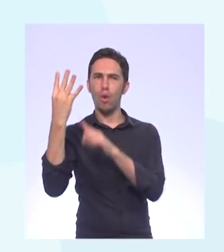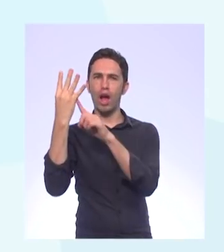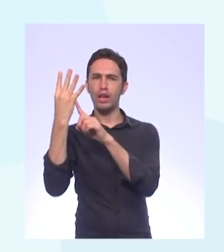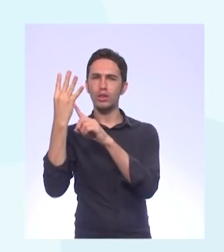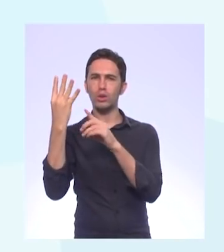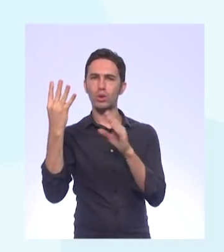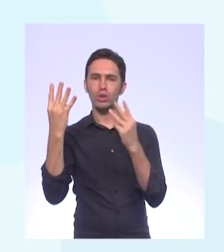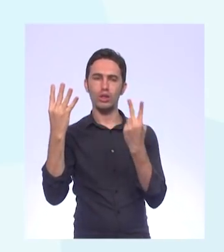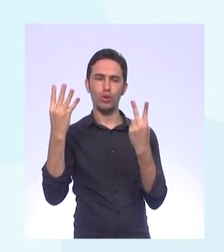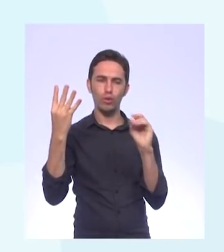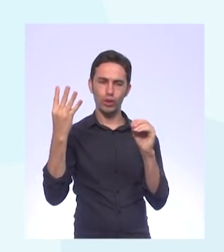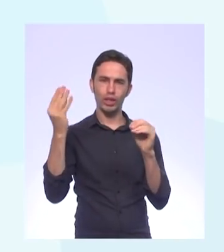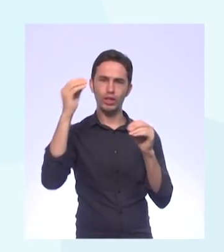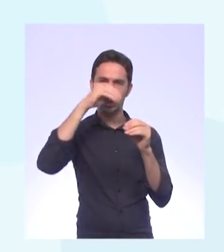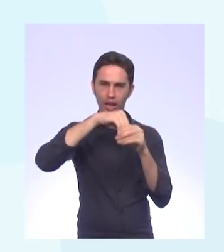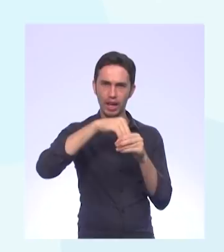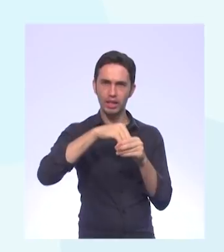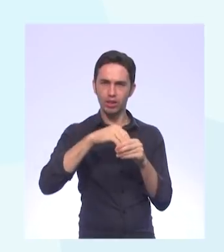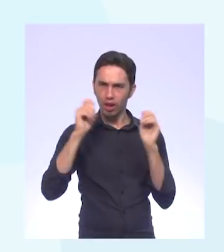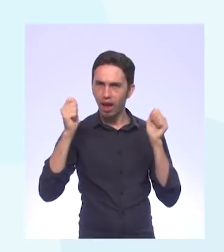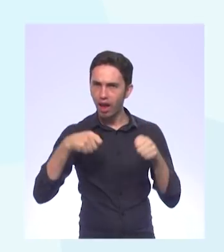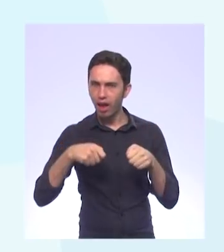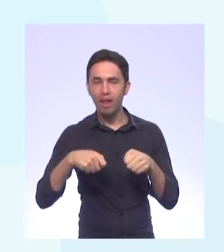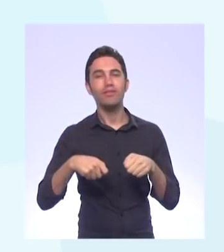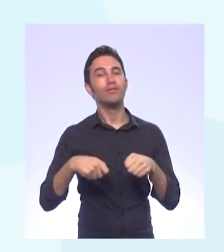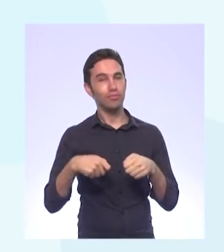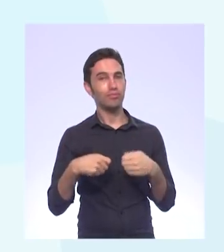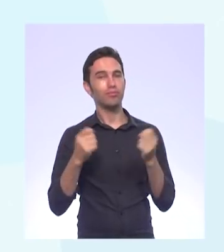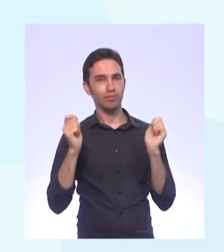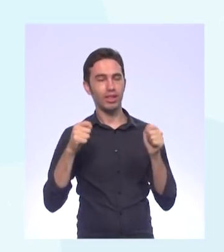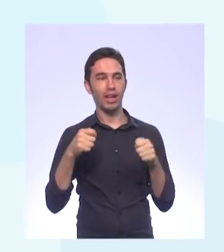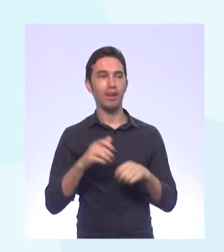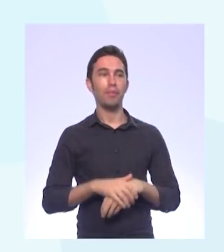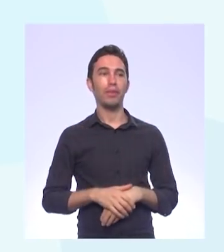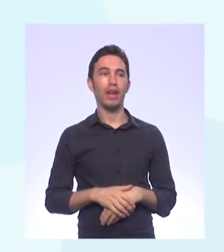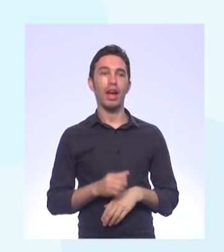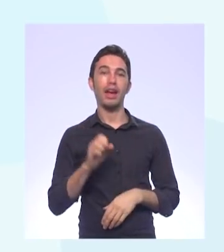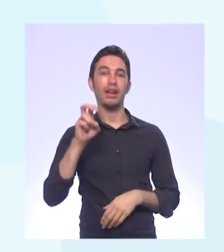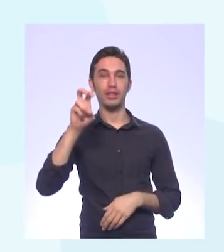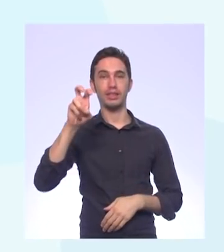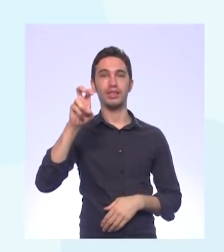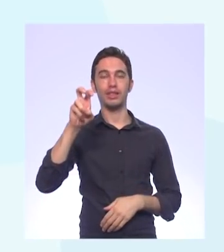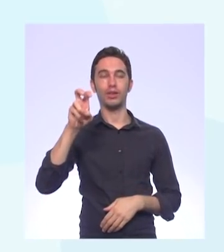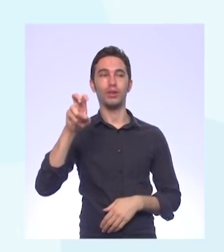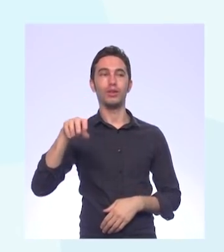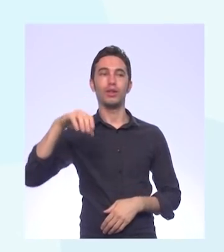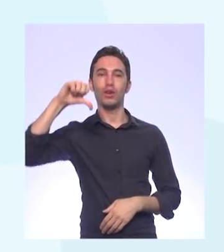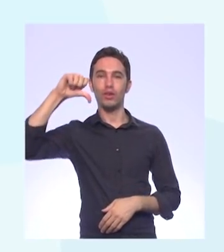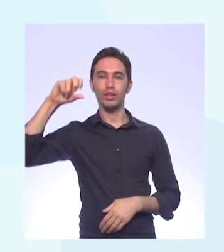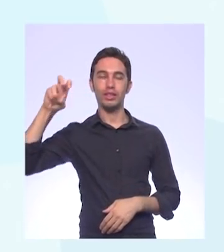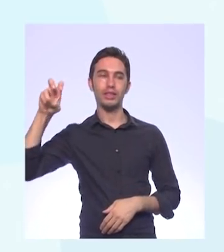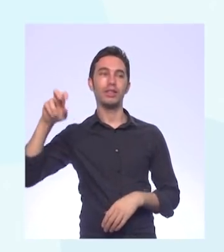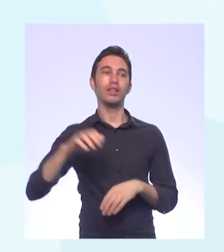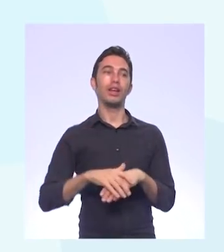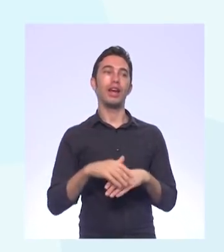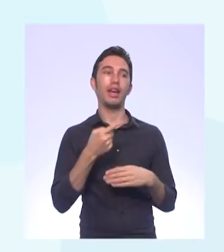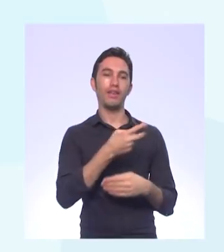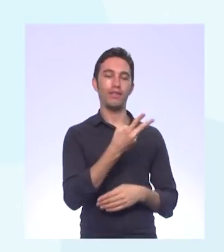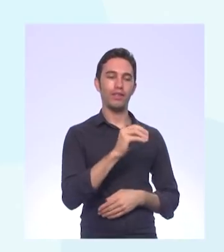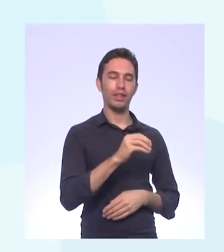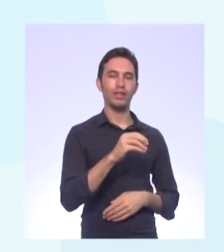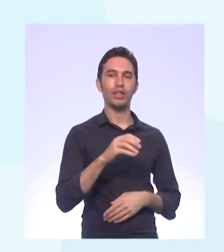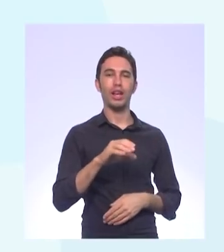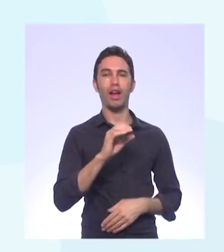cabe né 14 para caber no 20 cabe algumas vezes no caso cinco tá cinco vezes quatro 20 e aí a gente faz a